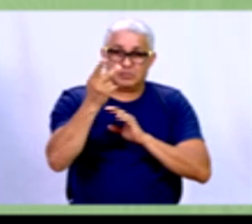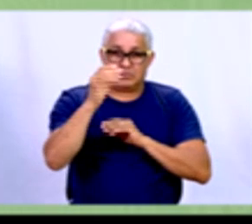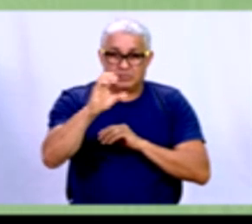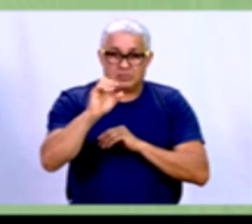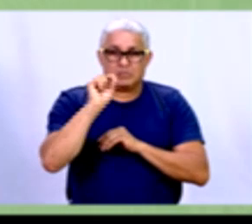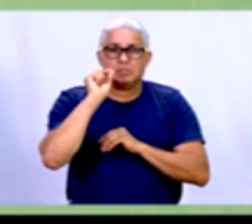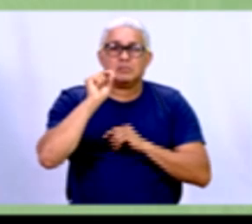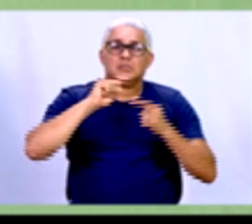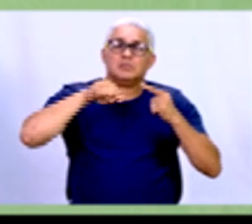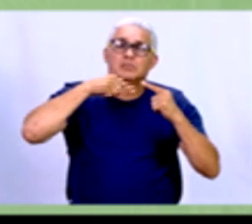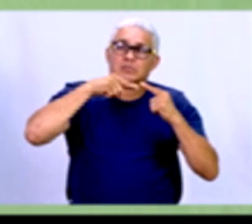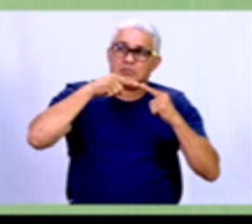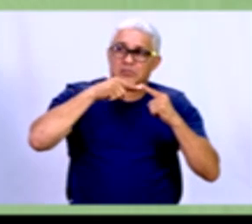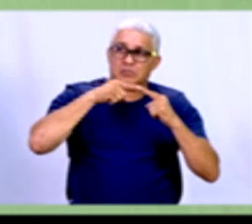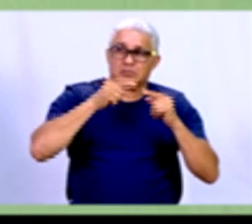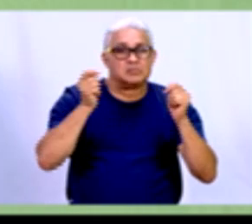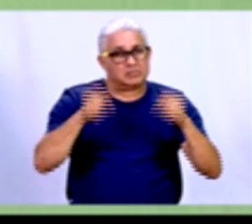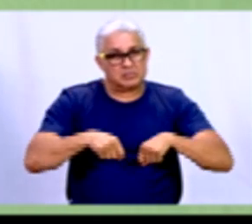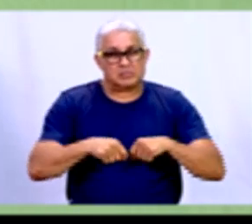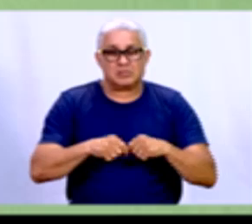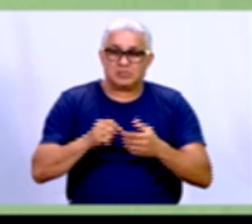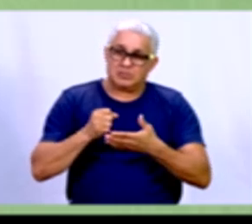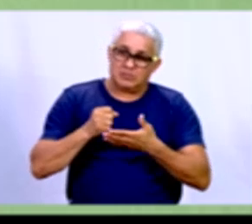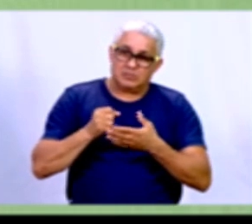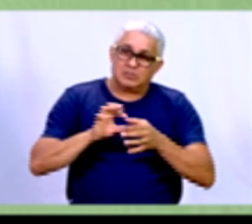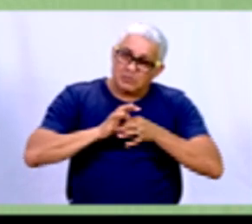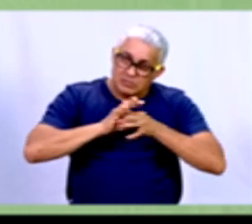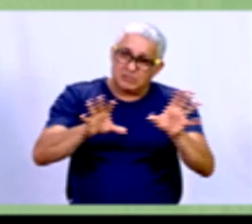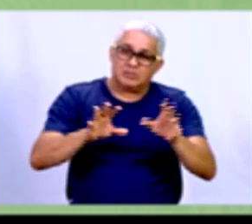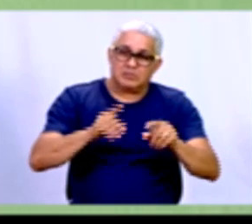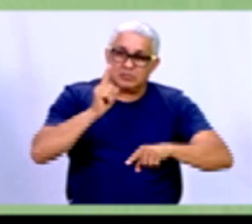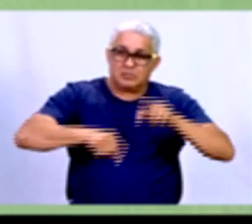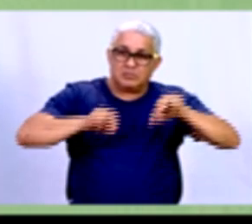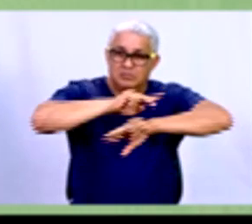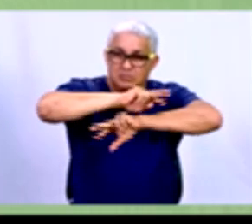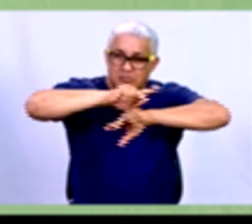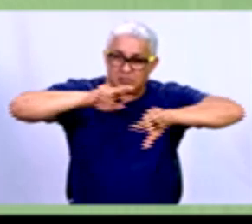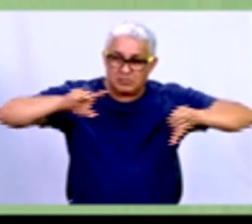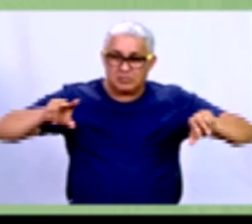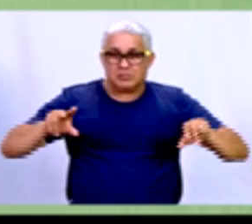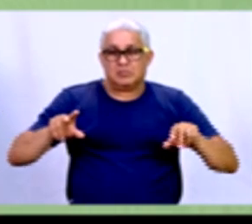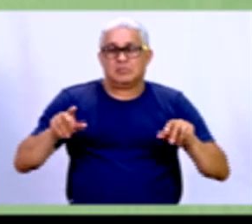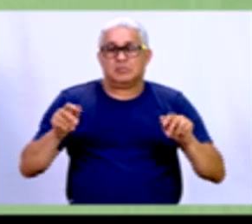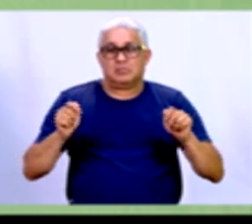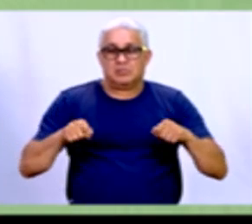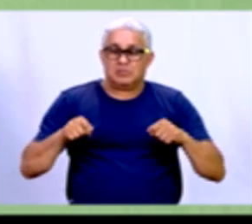IHC? Ele serve para permitir que produtos e soluções disponíveis